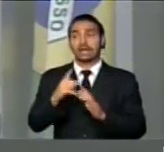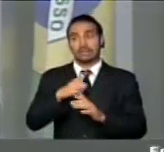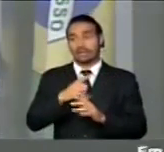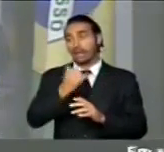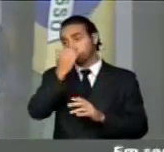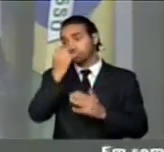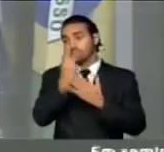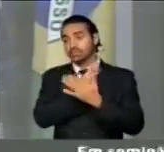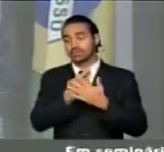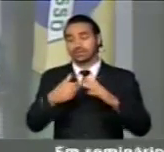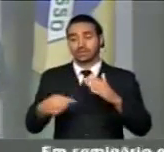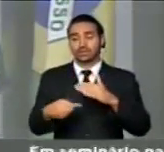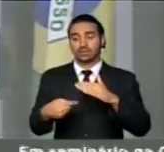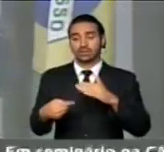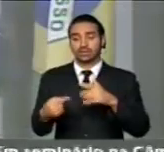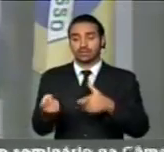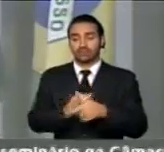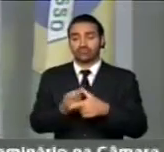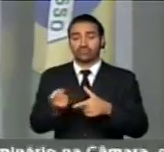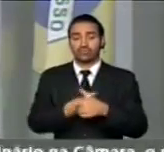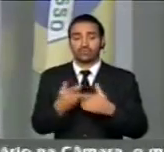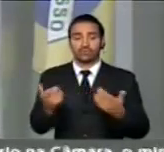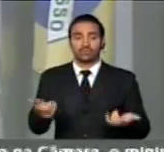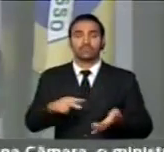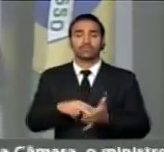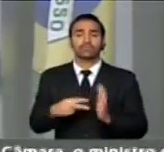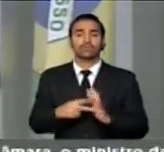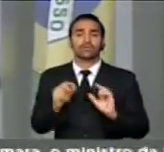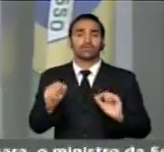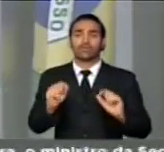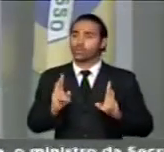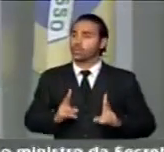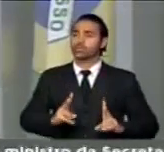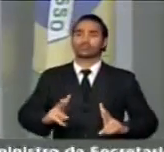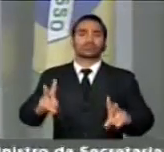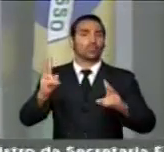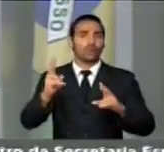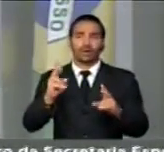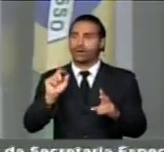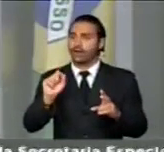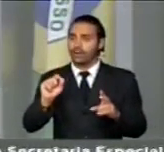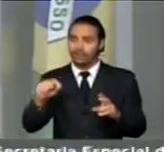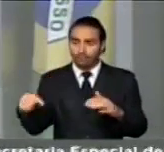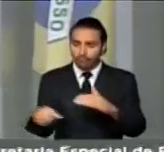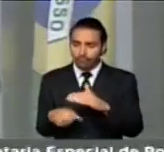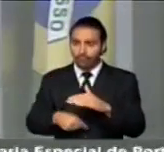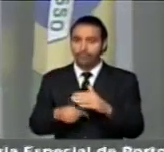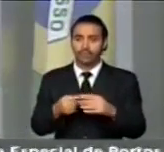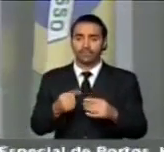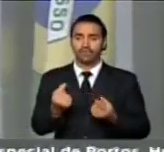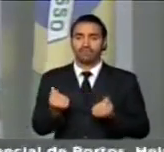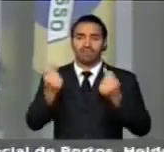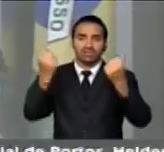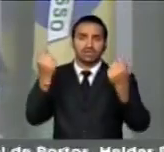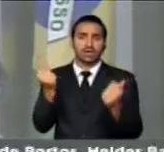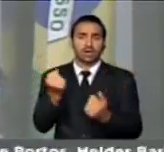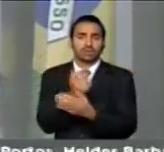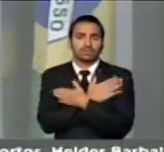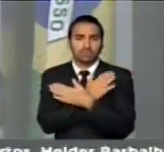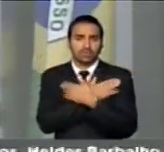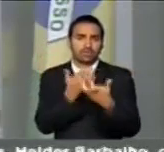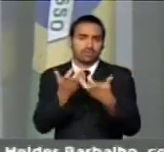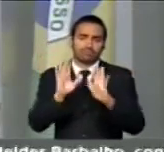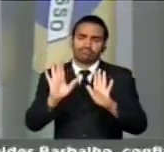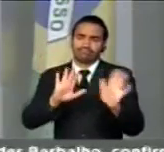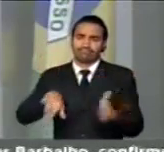vem, o que seria continuar apontando para o abismo, para o desgoverno, para o crescimento da inflação e do desemprego.